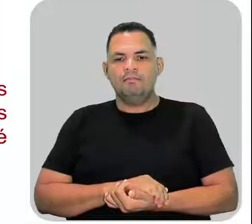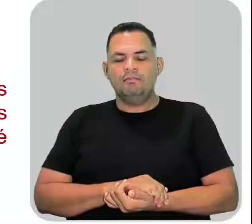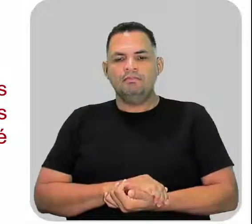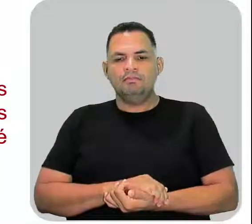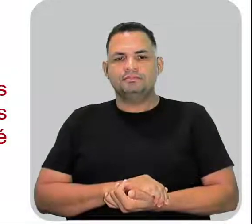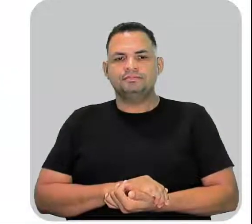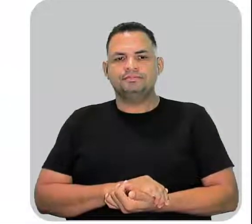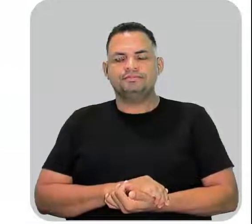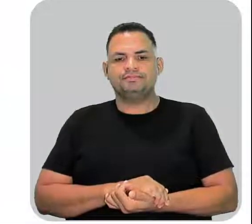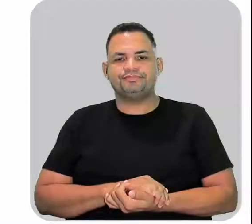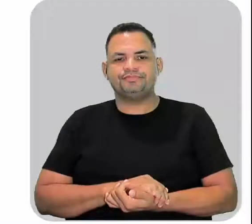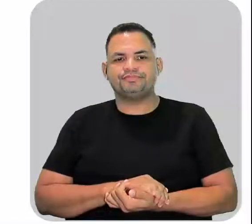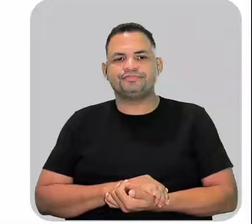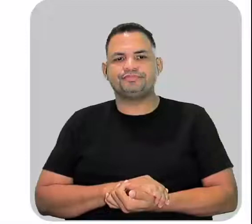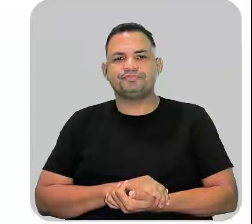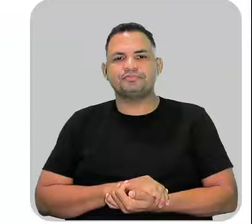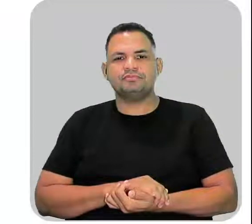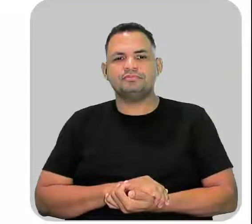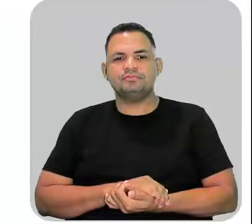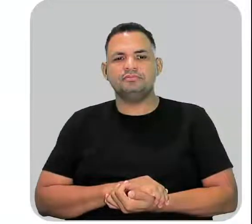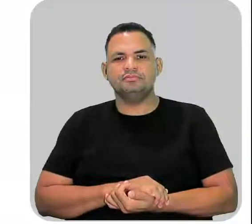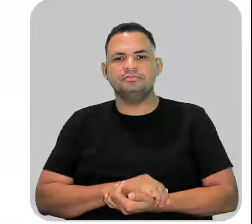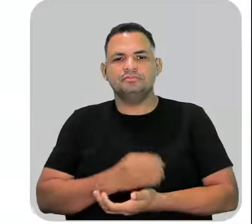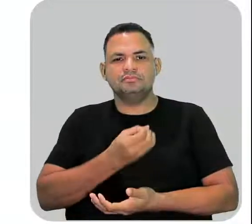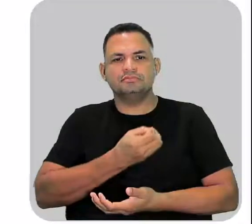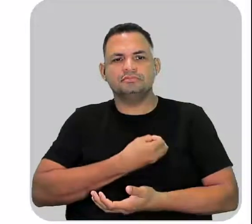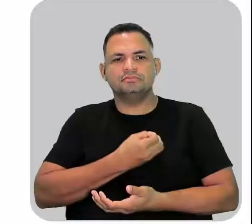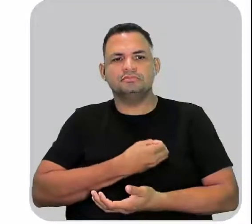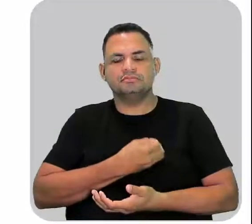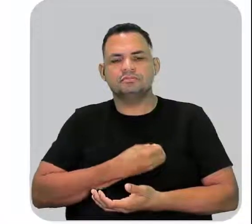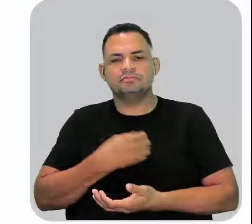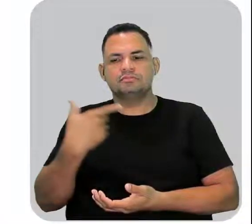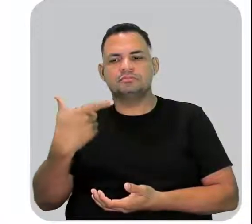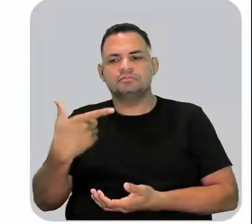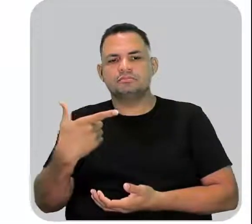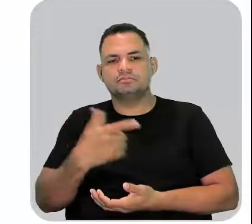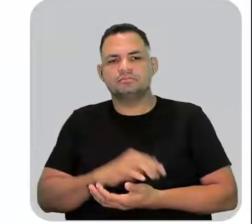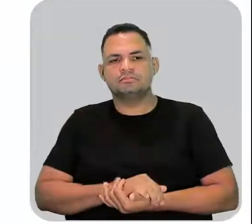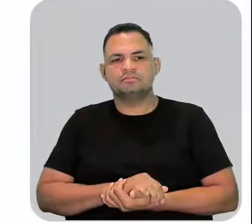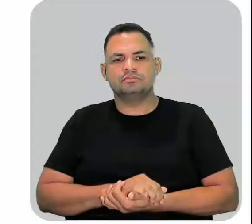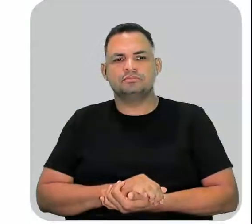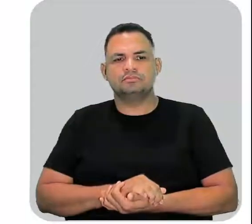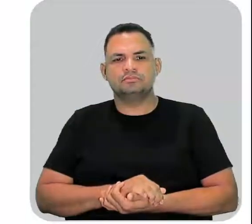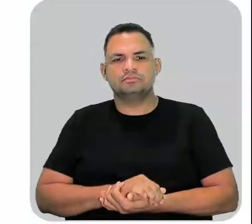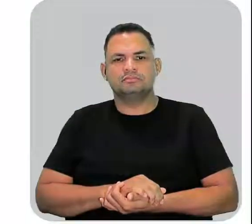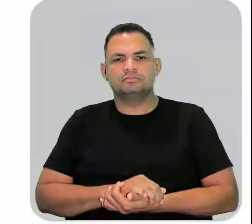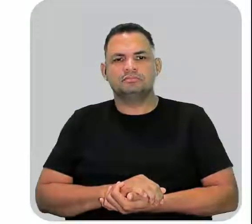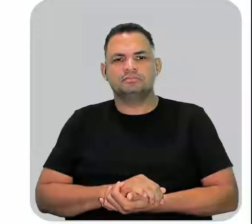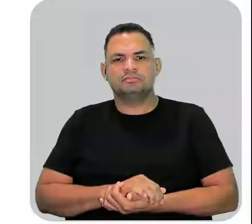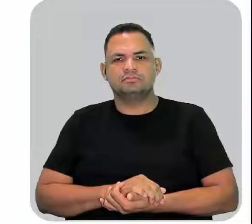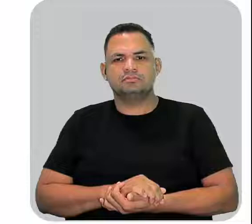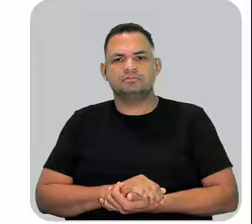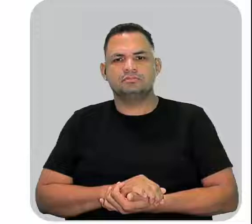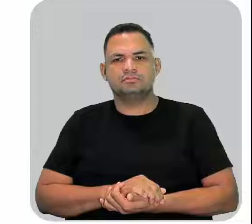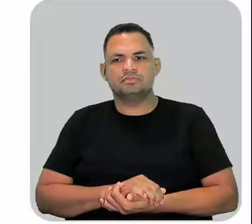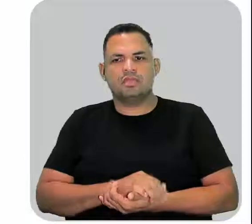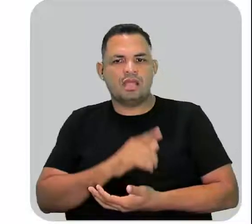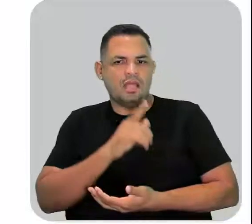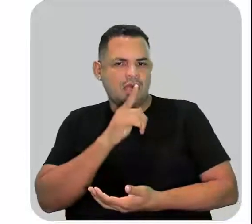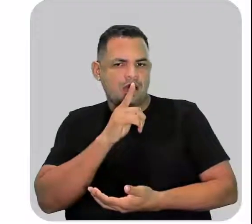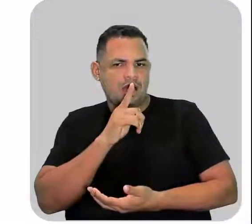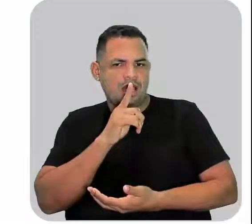Vamos lá. Questão número 2. A hidratação